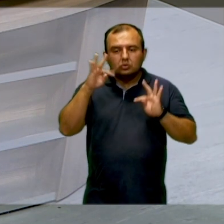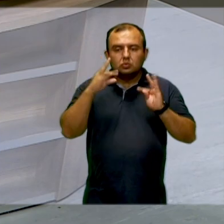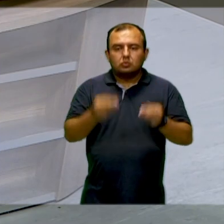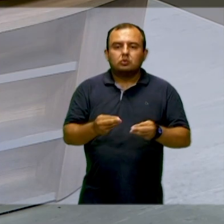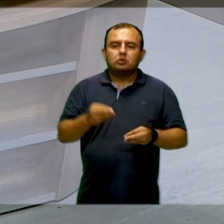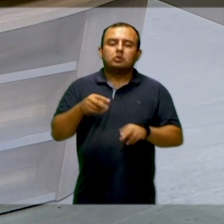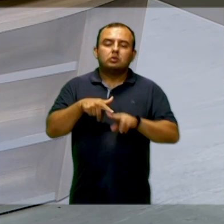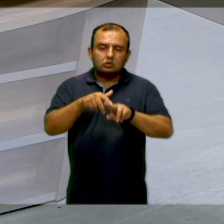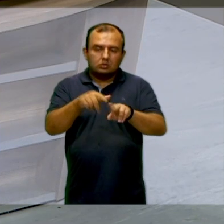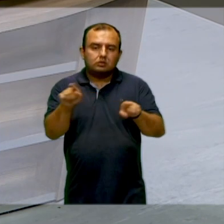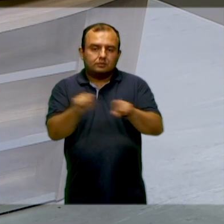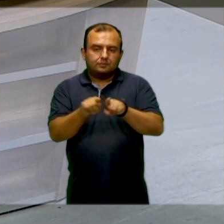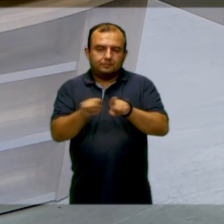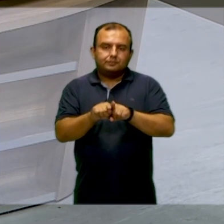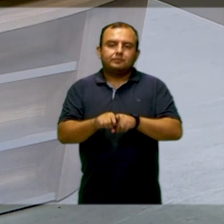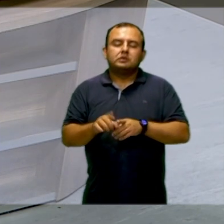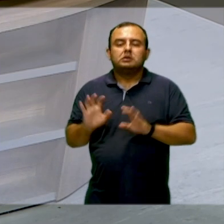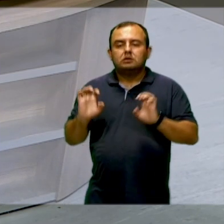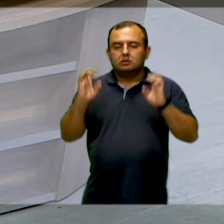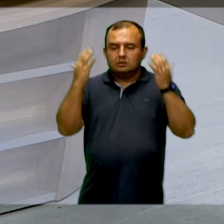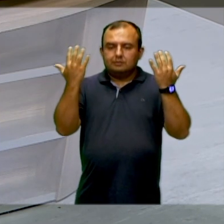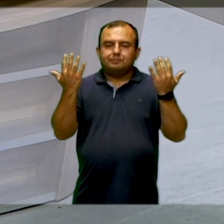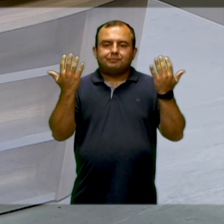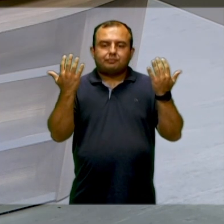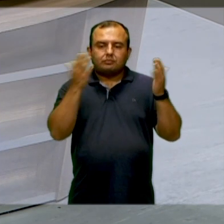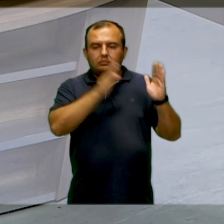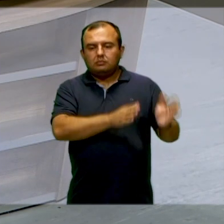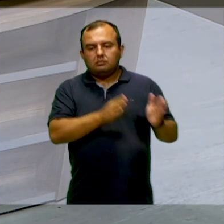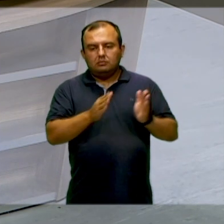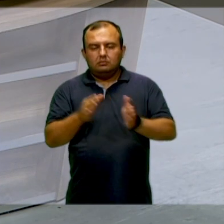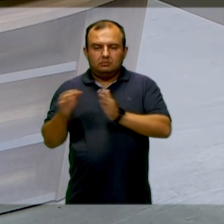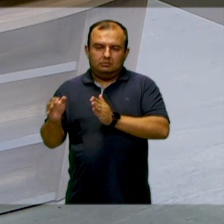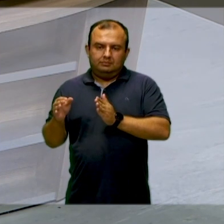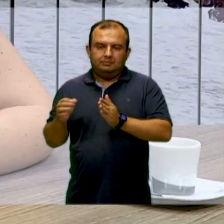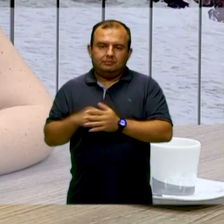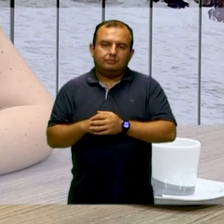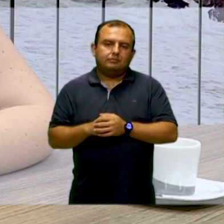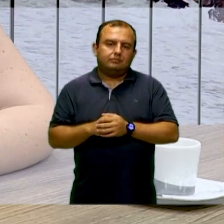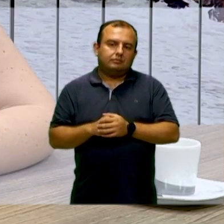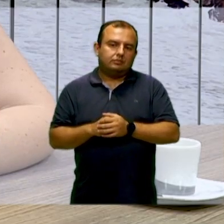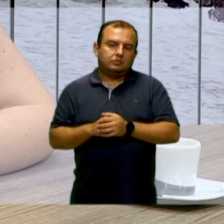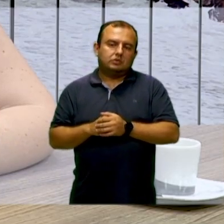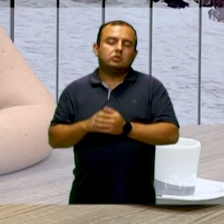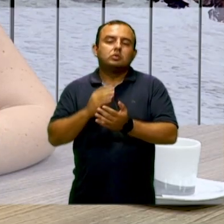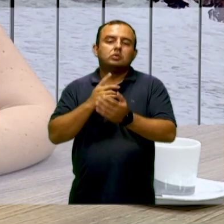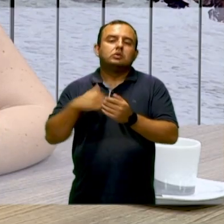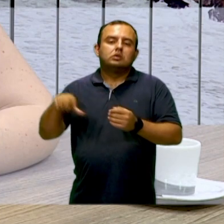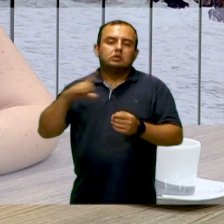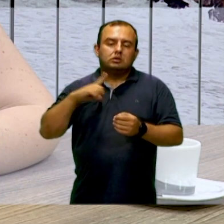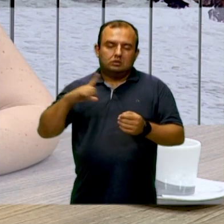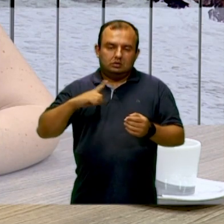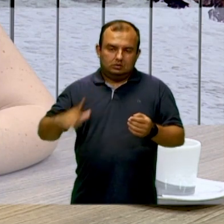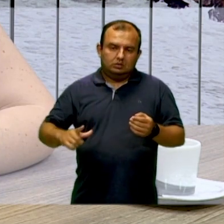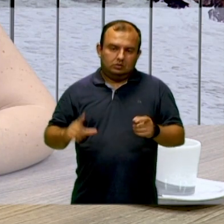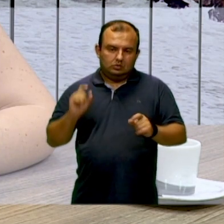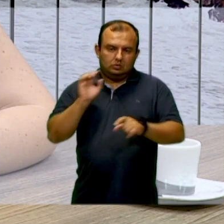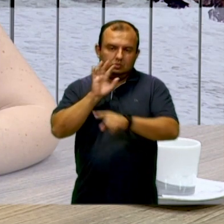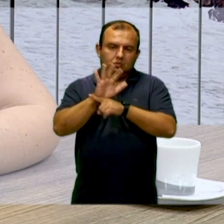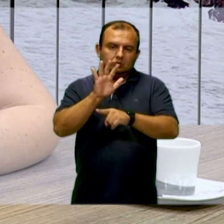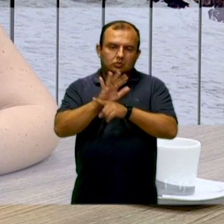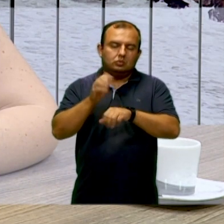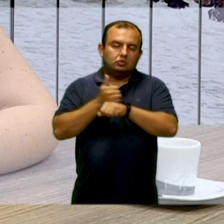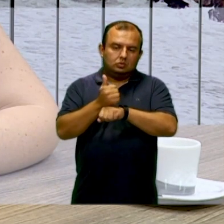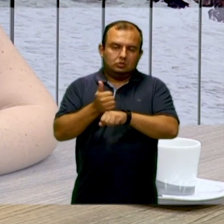o skate também, nós vamos ter um evento aqui que está sendo organizado. Nós iríamos trazer, com a ajuda de um